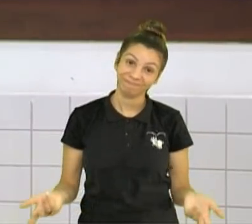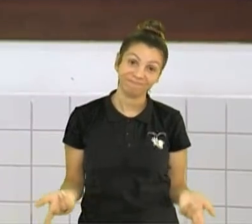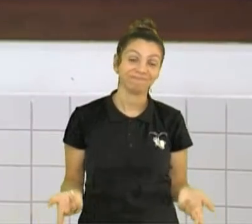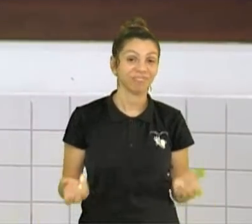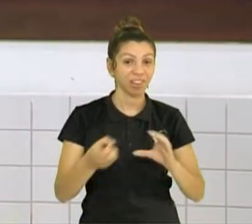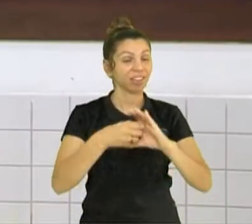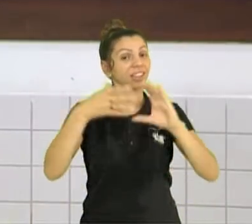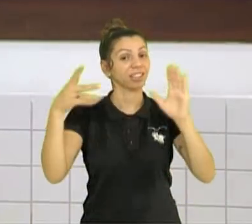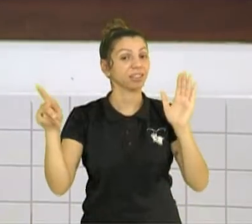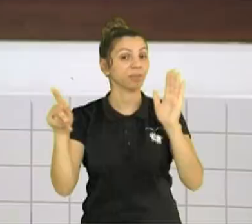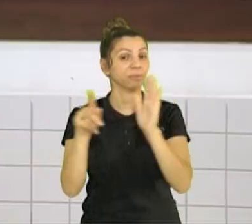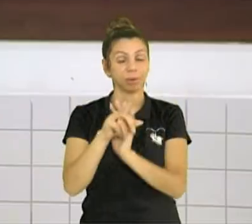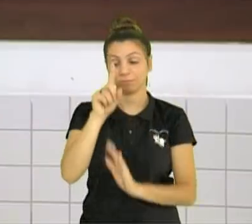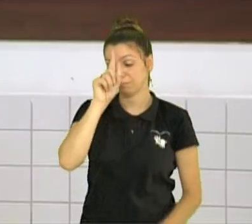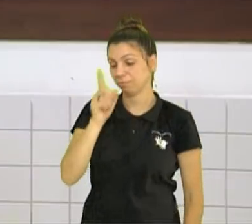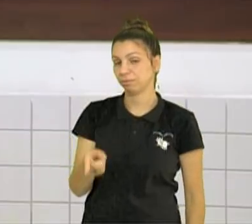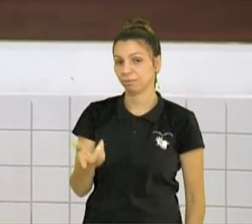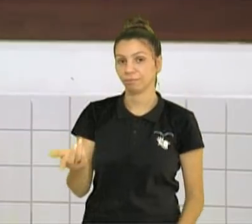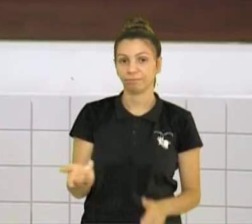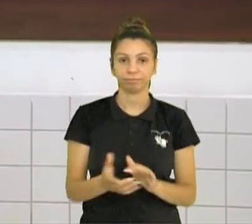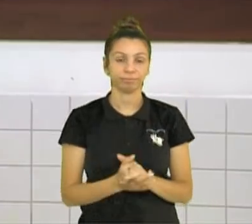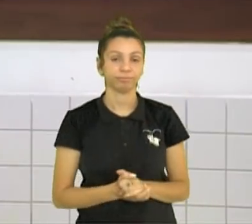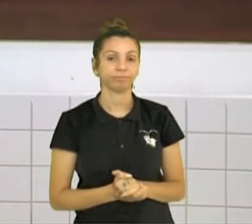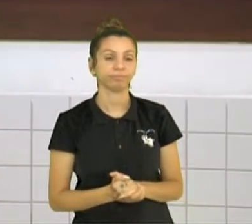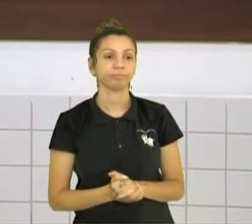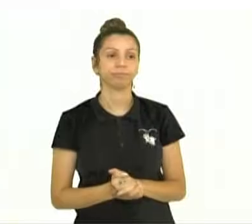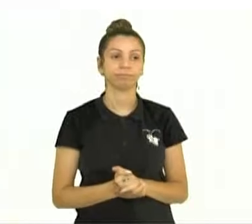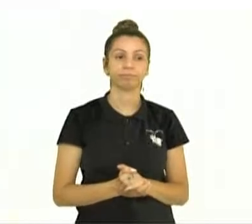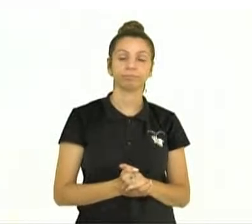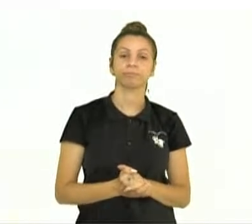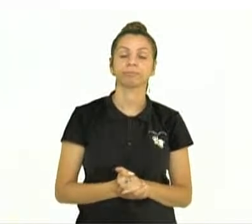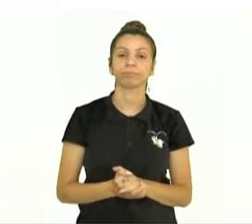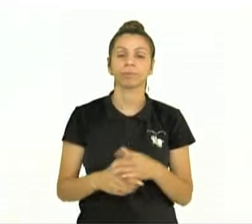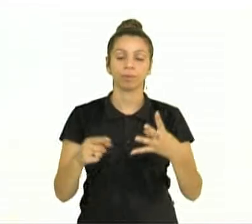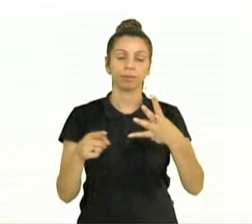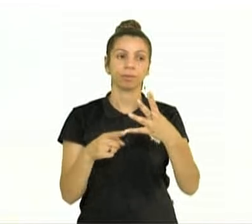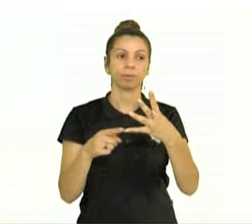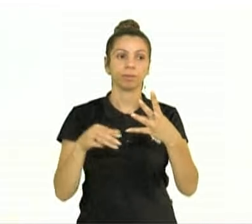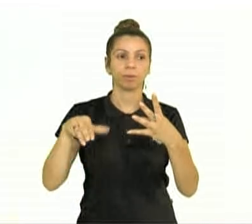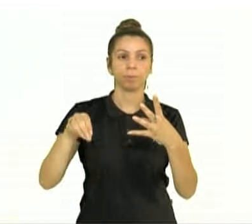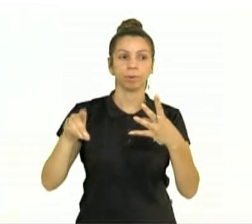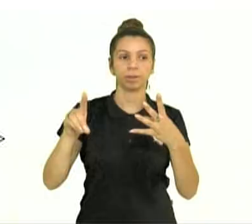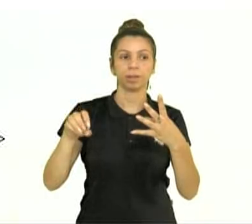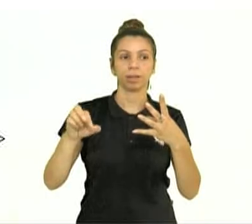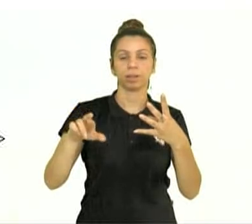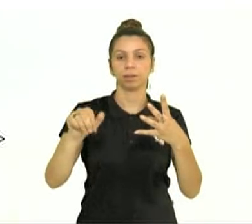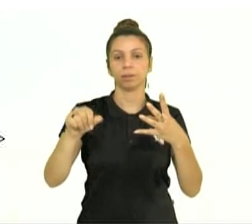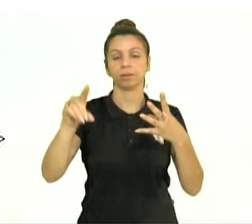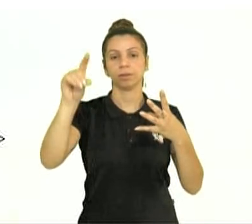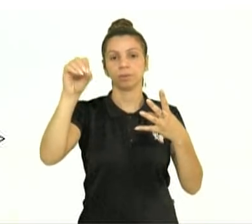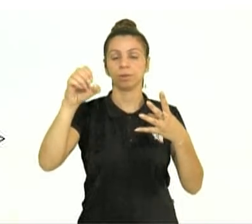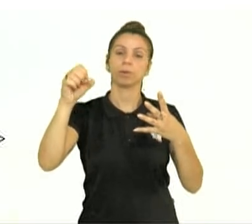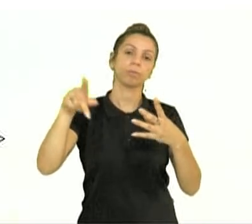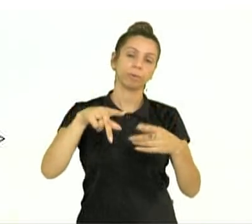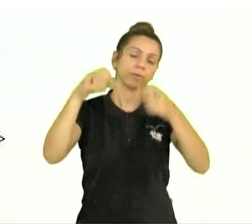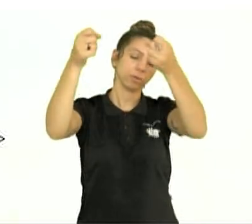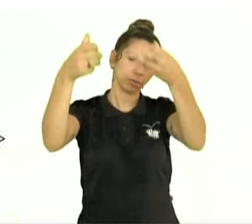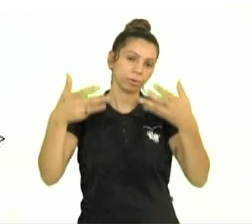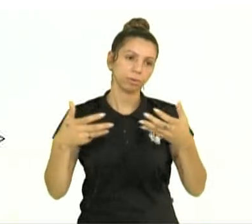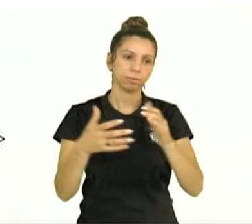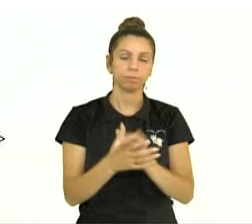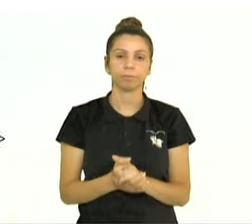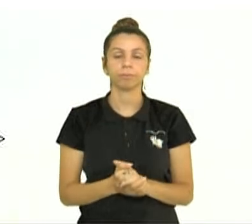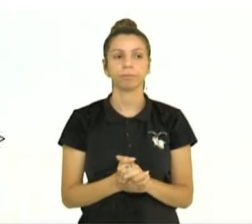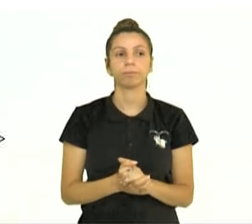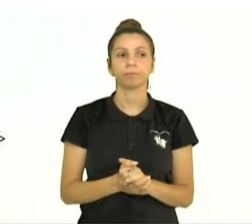características absolutistas. Tendo a tripartição, nós falamos, e um quarto poder, o moderador, que o professor Roberto acabou de explicar agora. Bom, aqui o objetivo